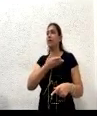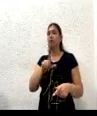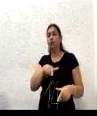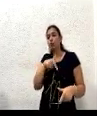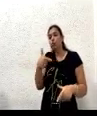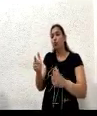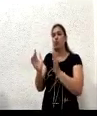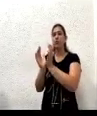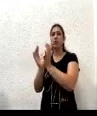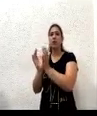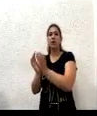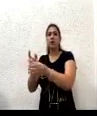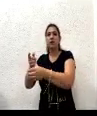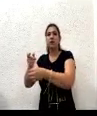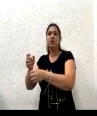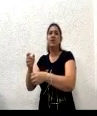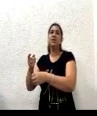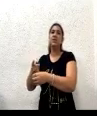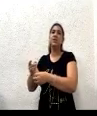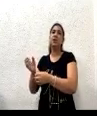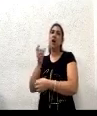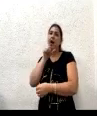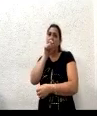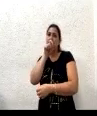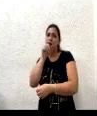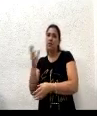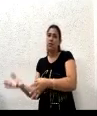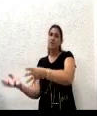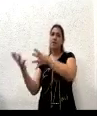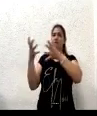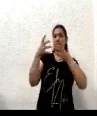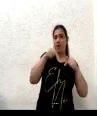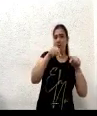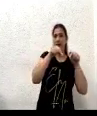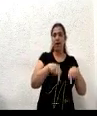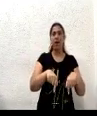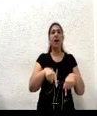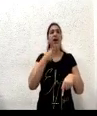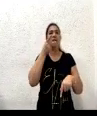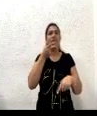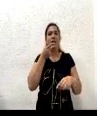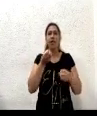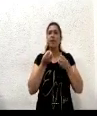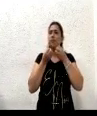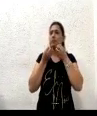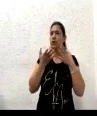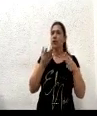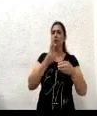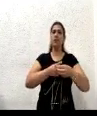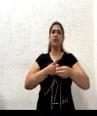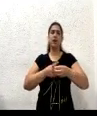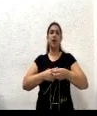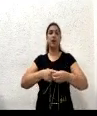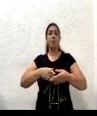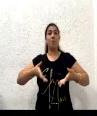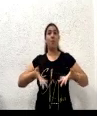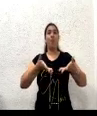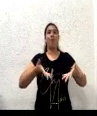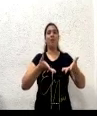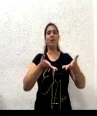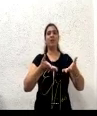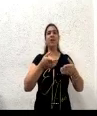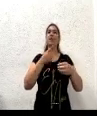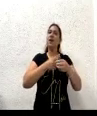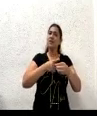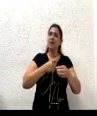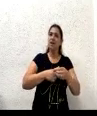equipe grande que vem para cá, eles só elogiam a cidade e fazem questão, né, de